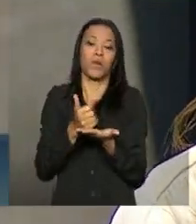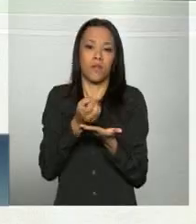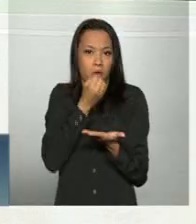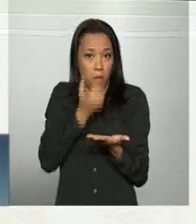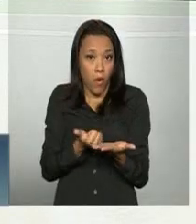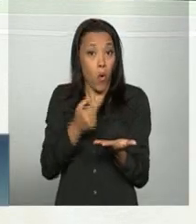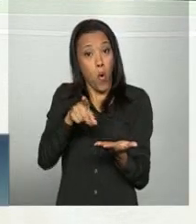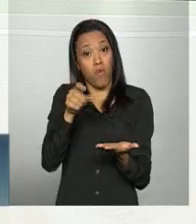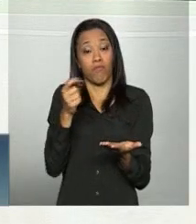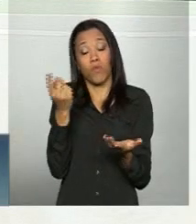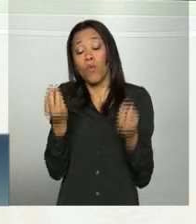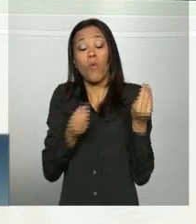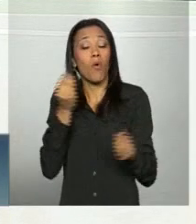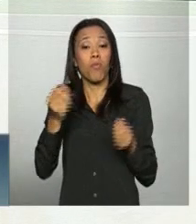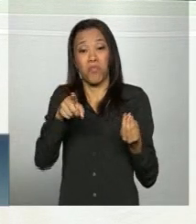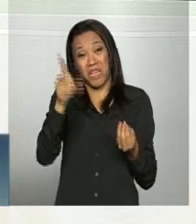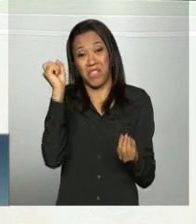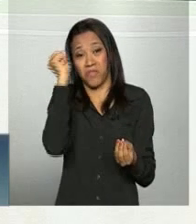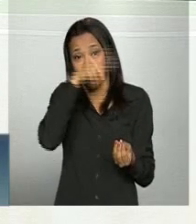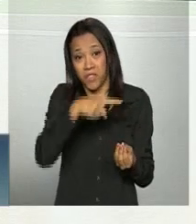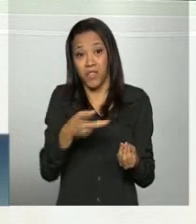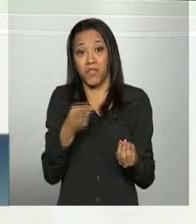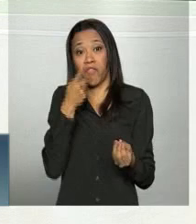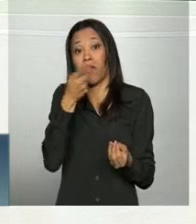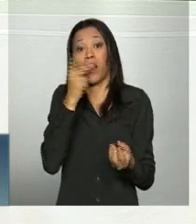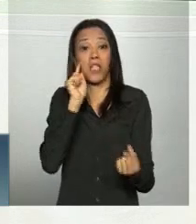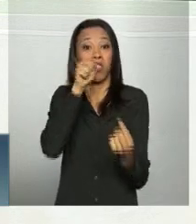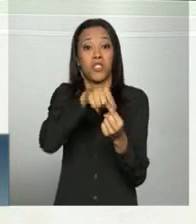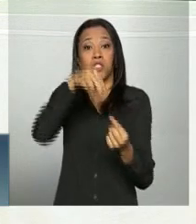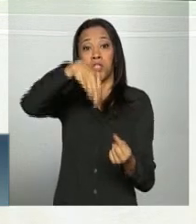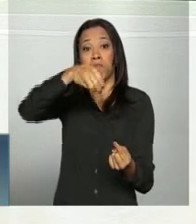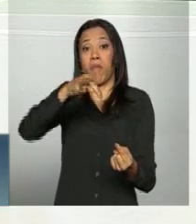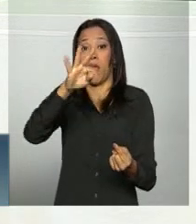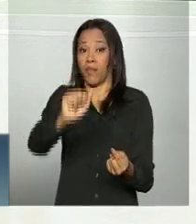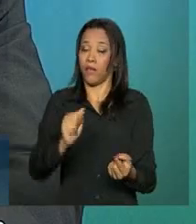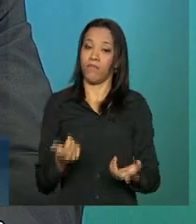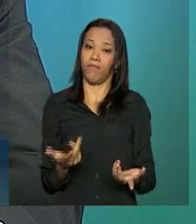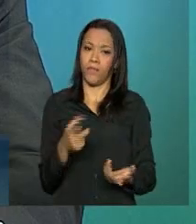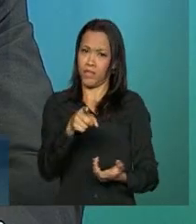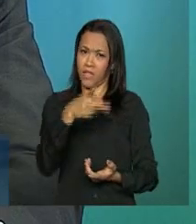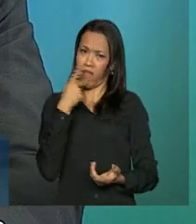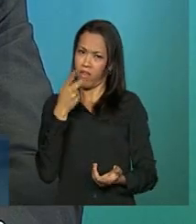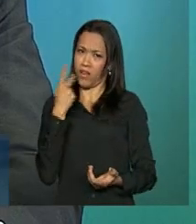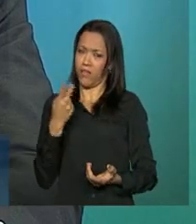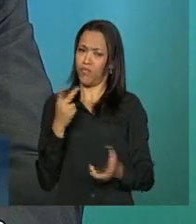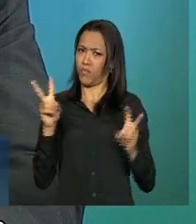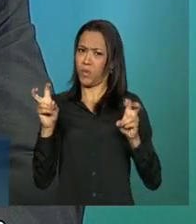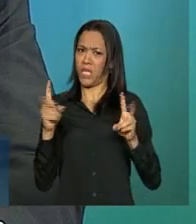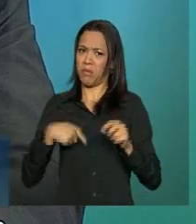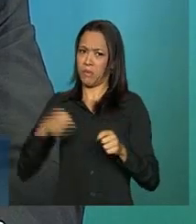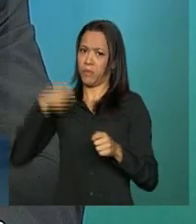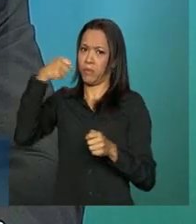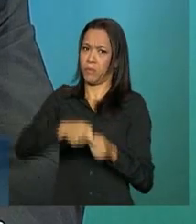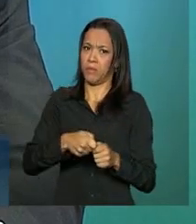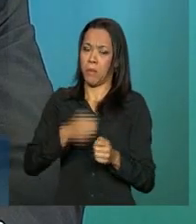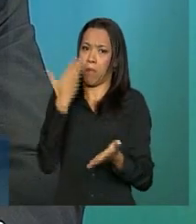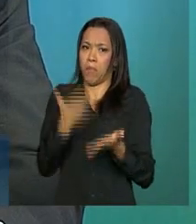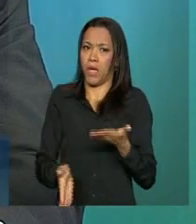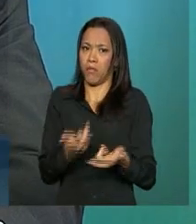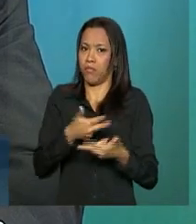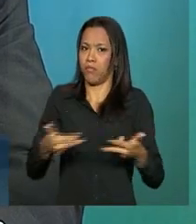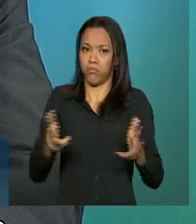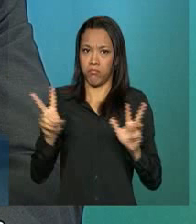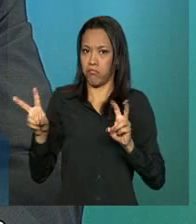fiscal. Olha, vê só, o que você está falando sempre é uma coisa positiva. Se esse movimento de fazer